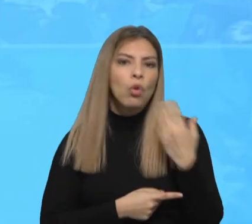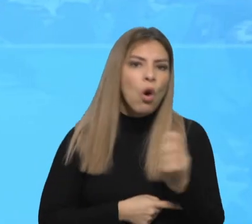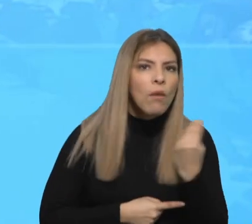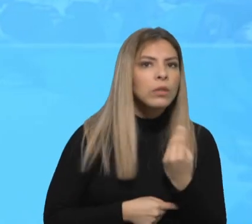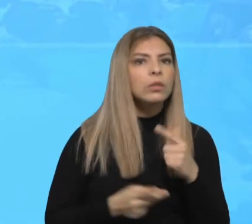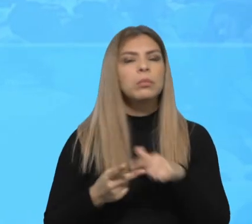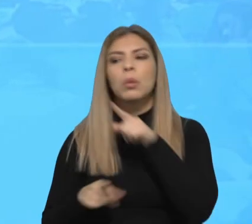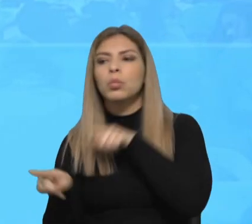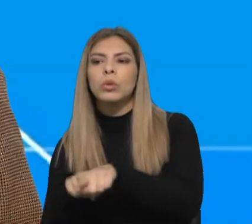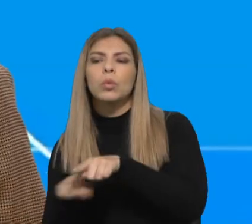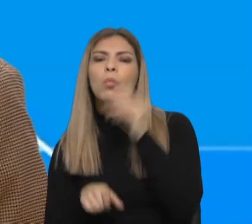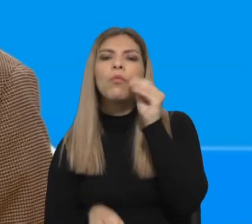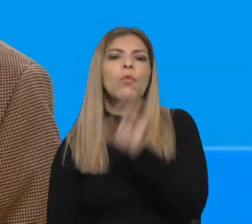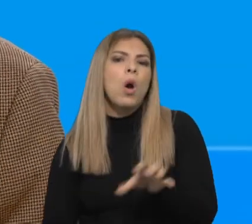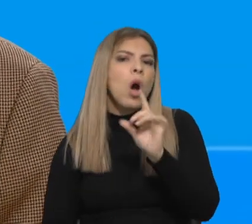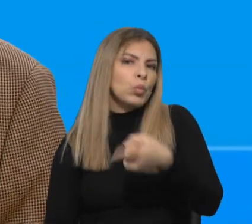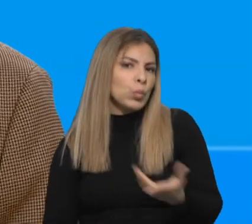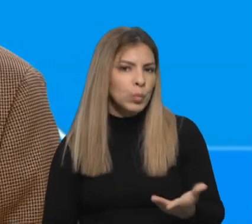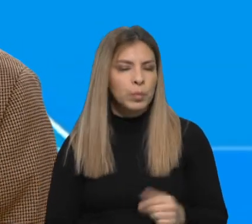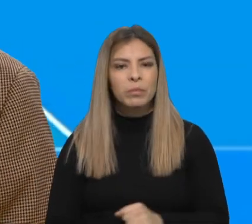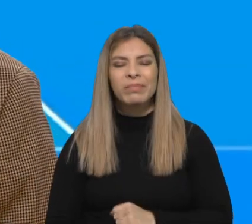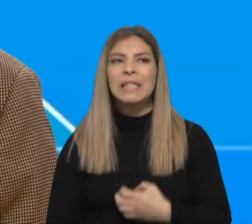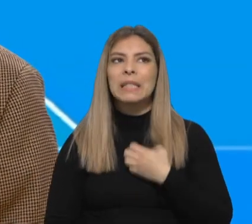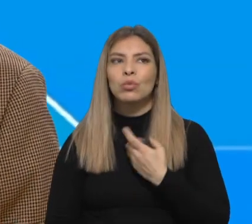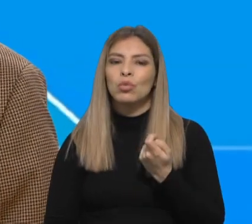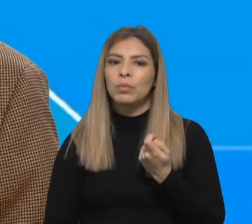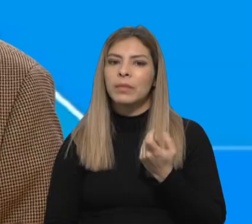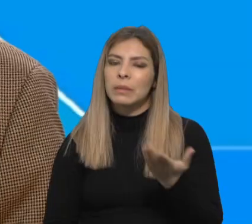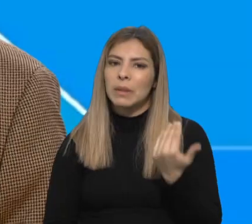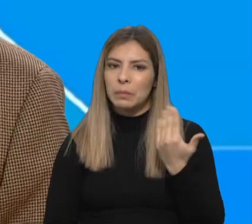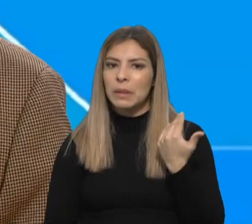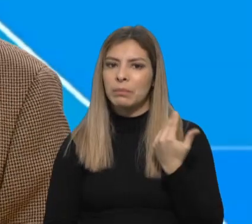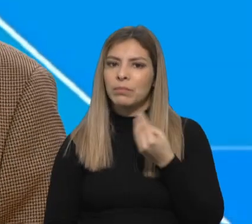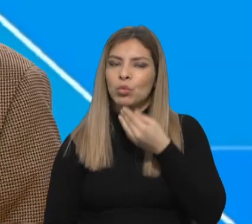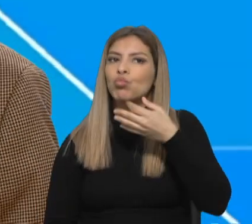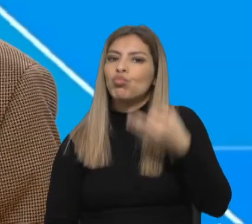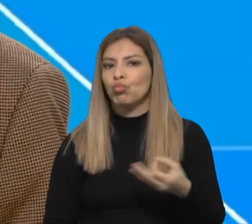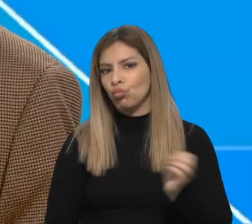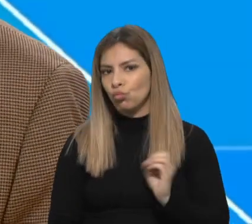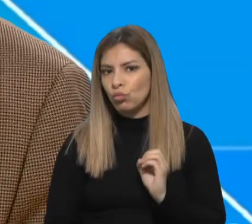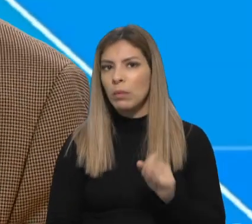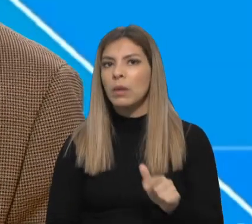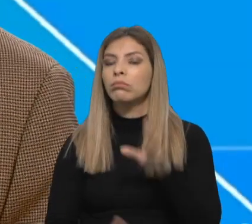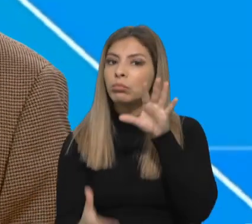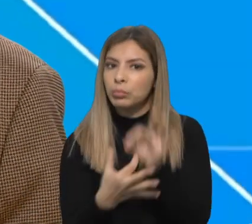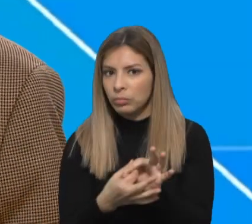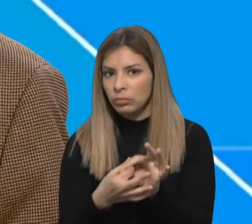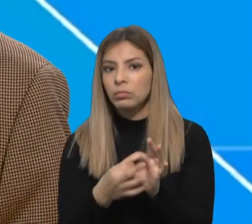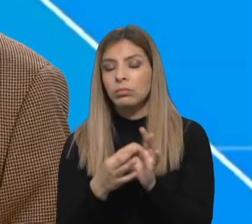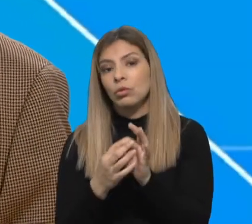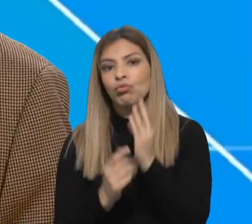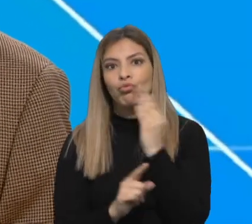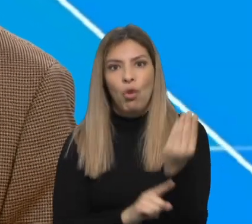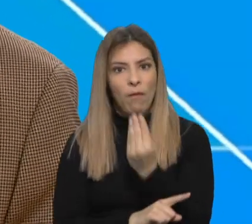a política? Eu também acho algo injusto a opinião que muitas vezes é reiterada e vinculada de que os jovens não